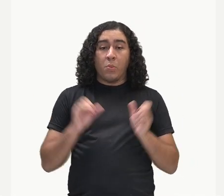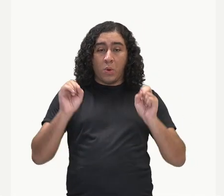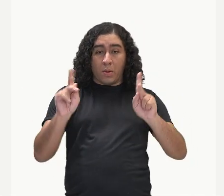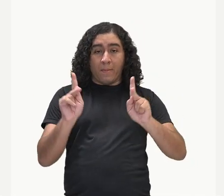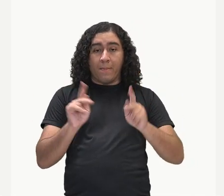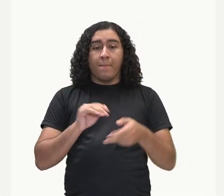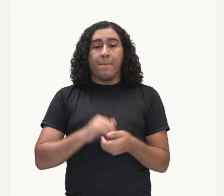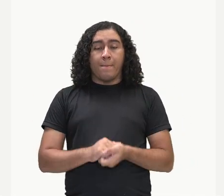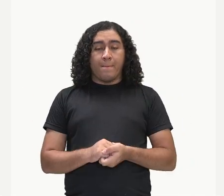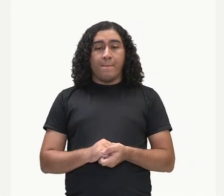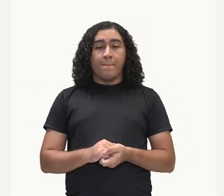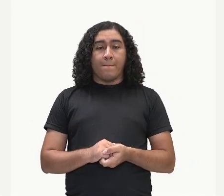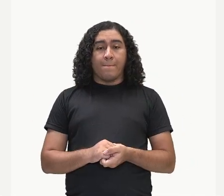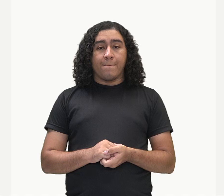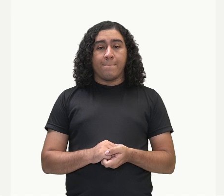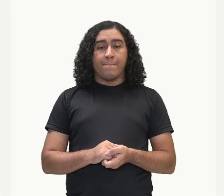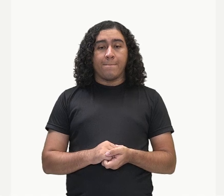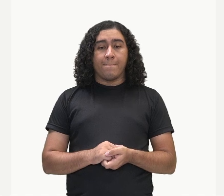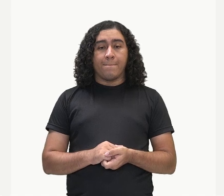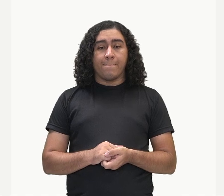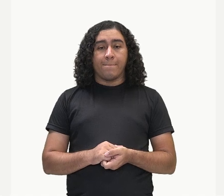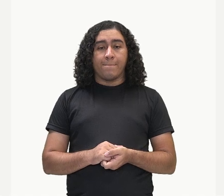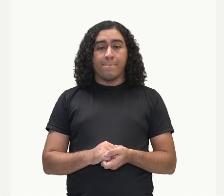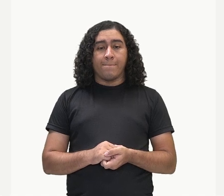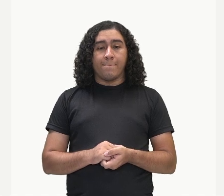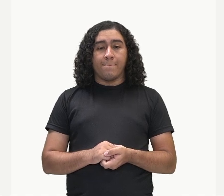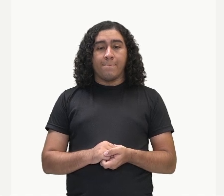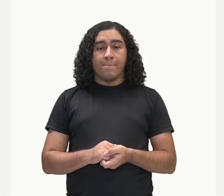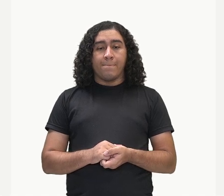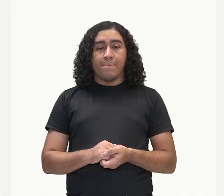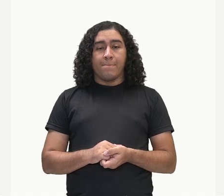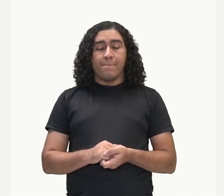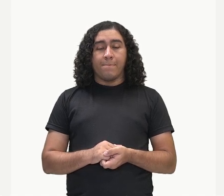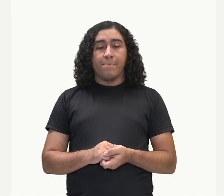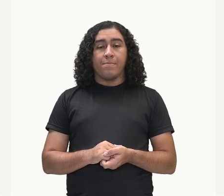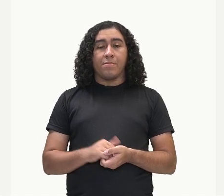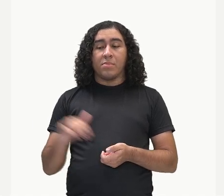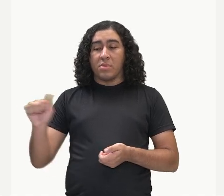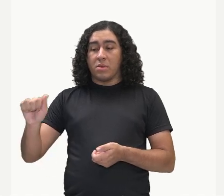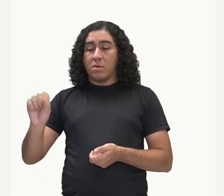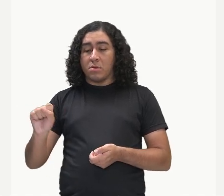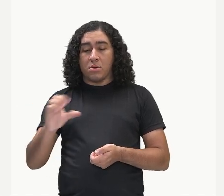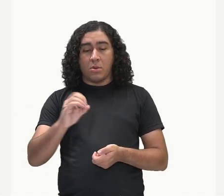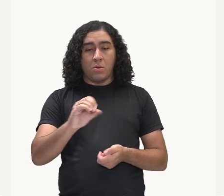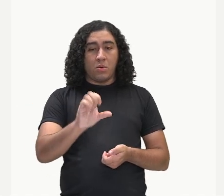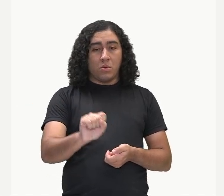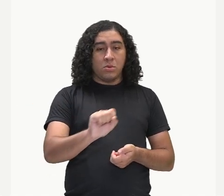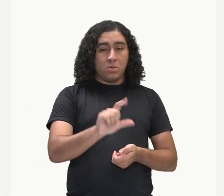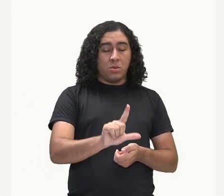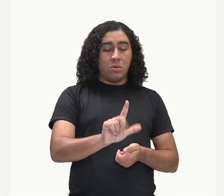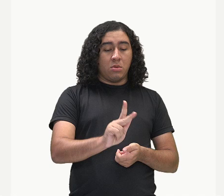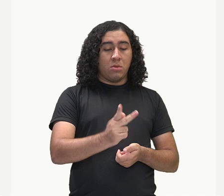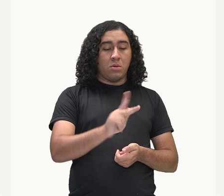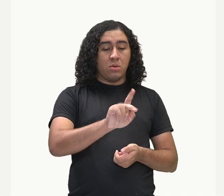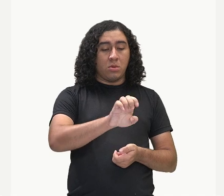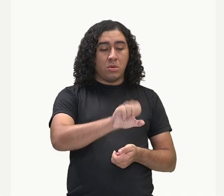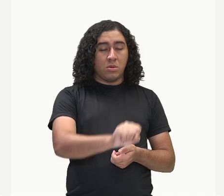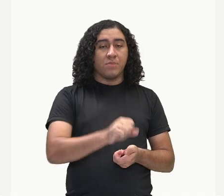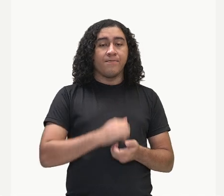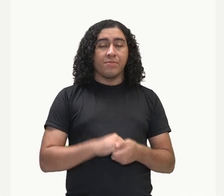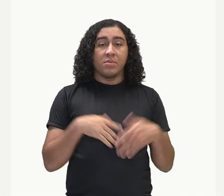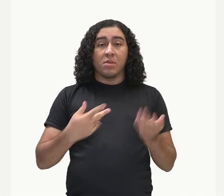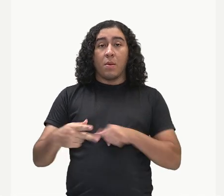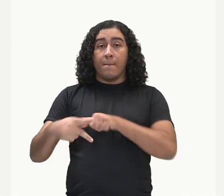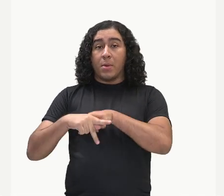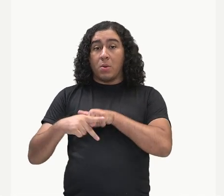gente? Os aqui, tá? Seria os, então, as, os, lhes. Ok? Então, pronome sujeito,